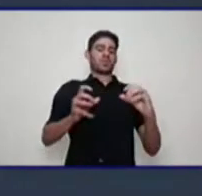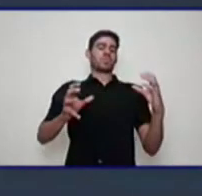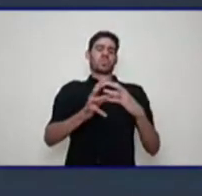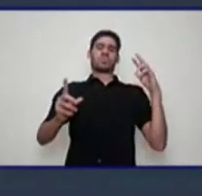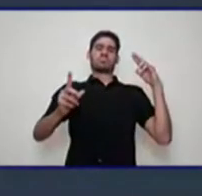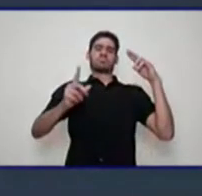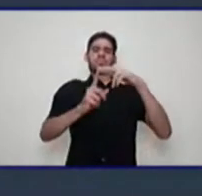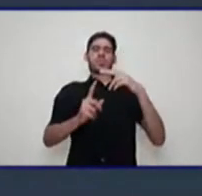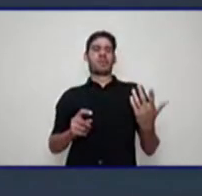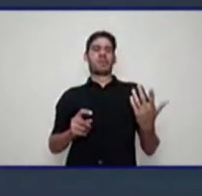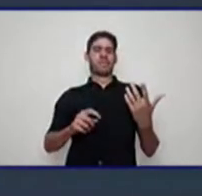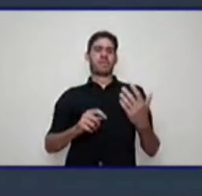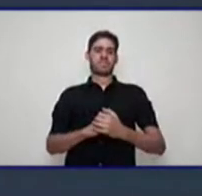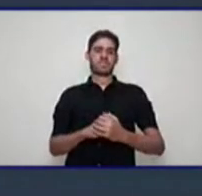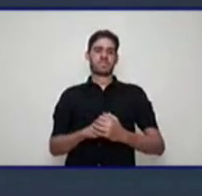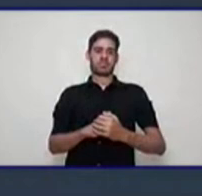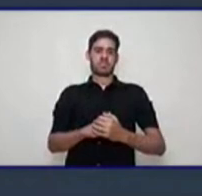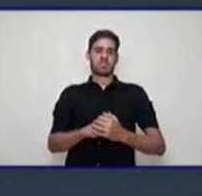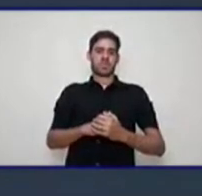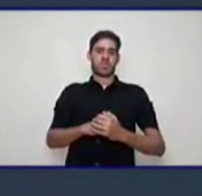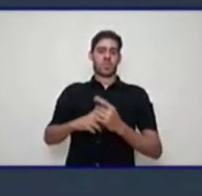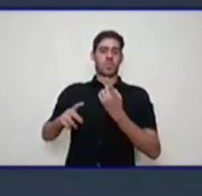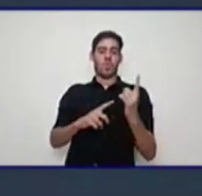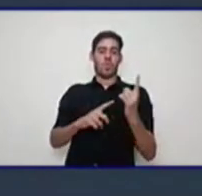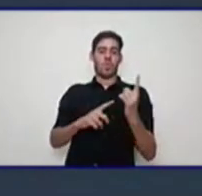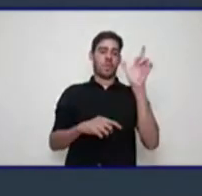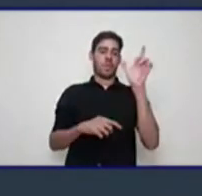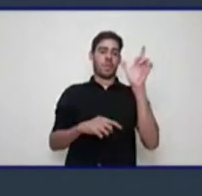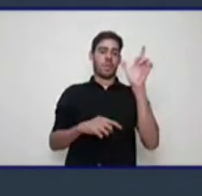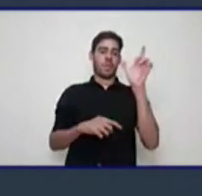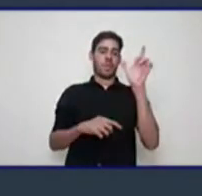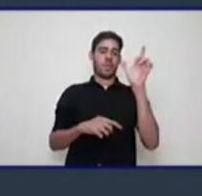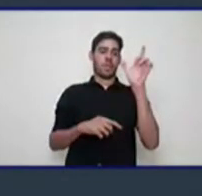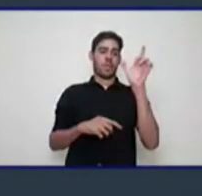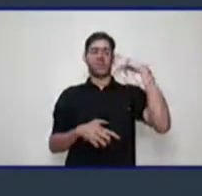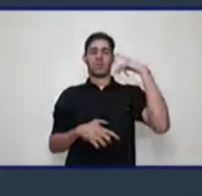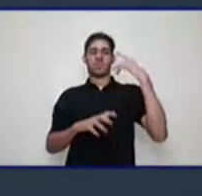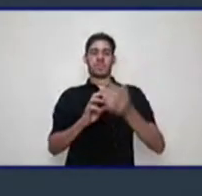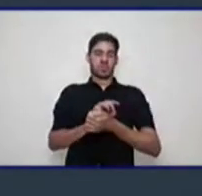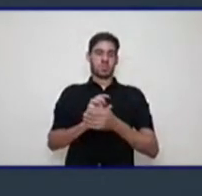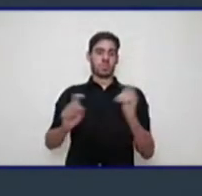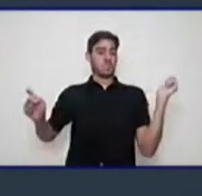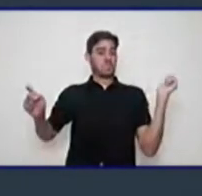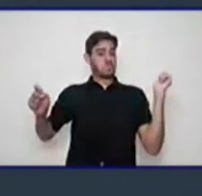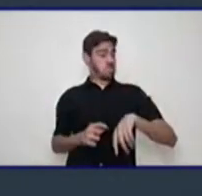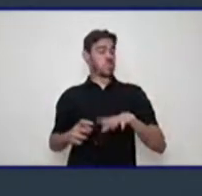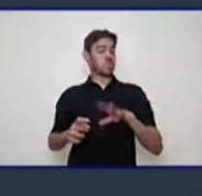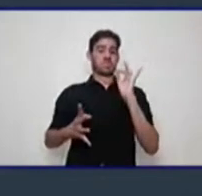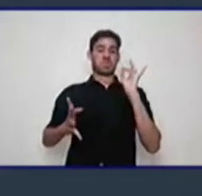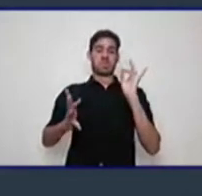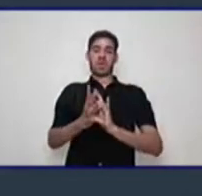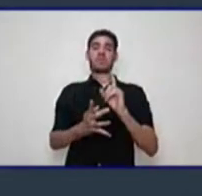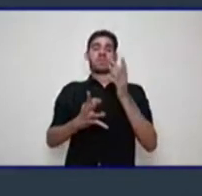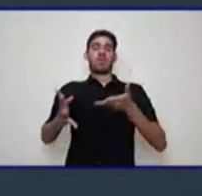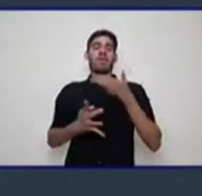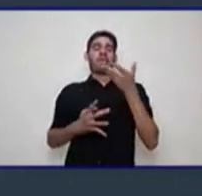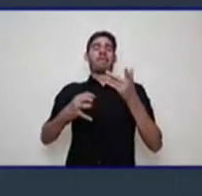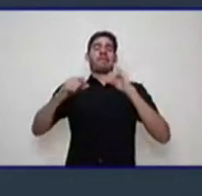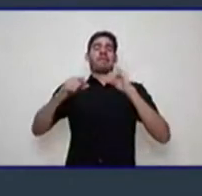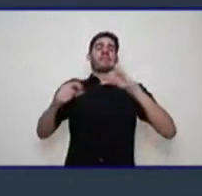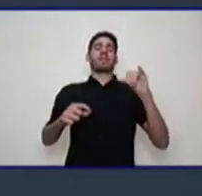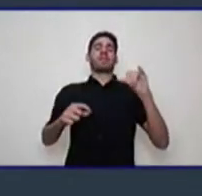à violação da honra de figuras políticas. Na hipótese, o fato de se tratar de manifestação